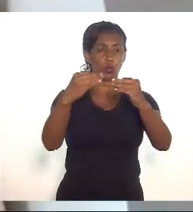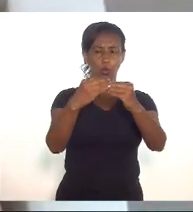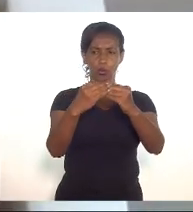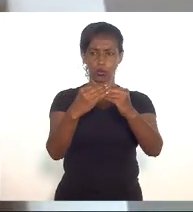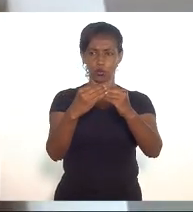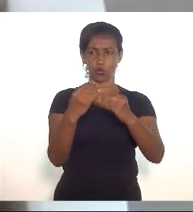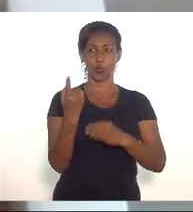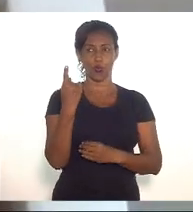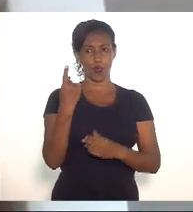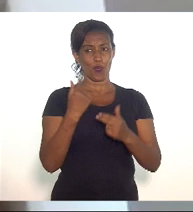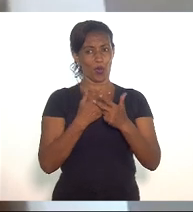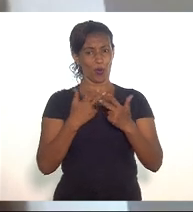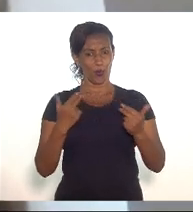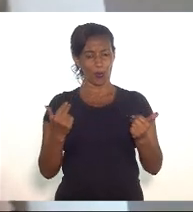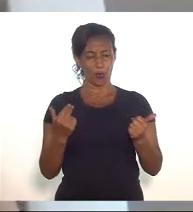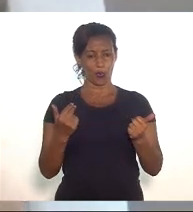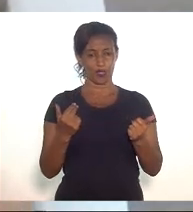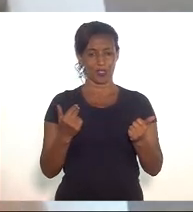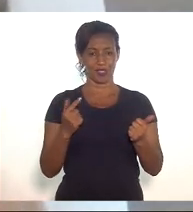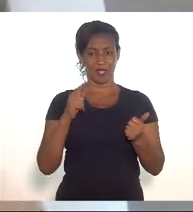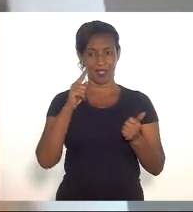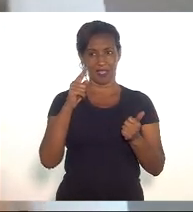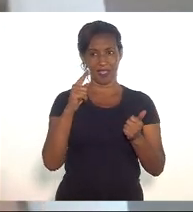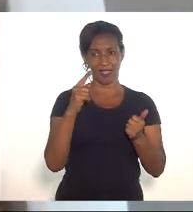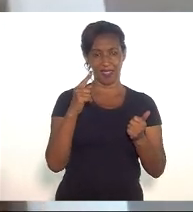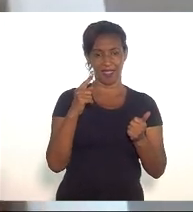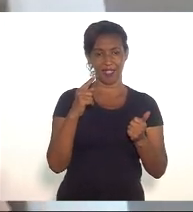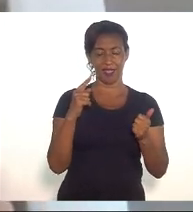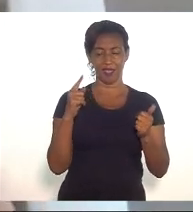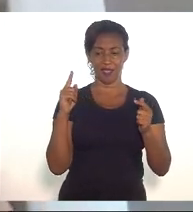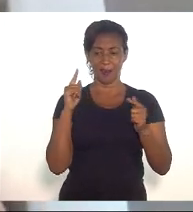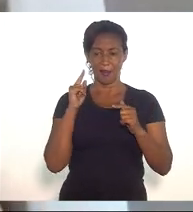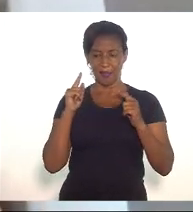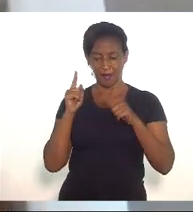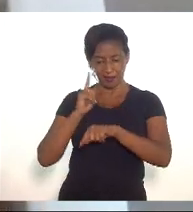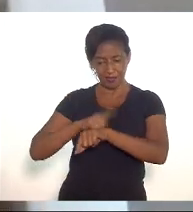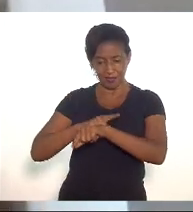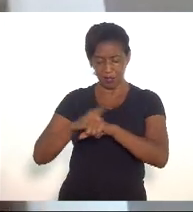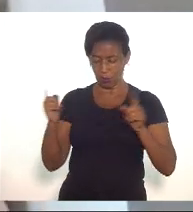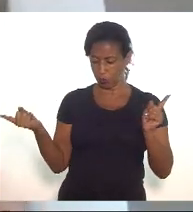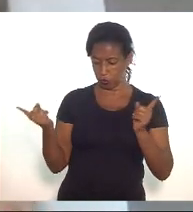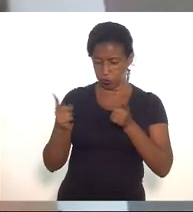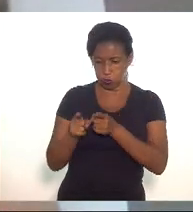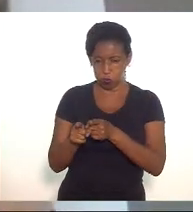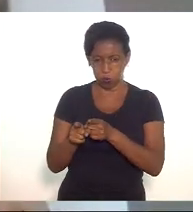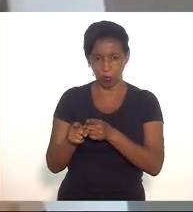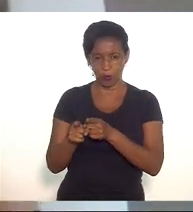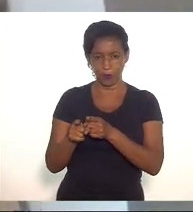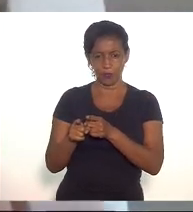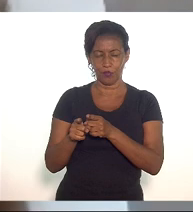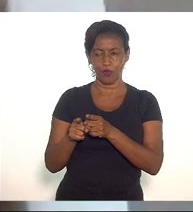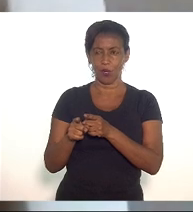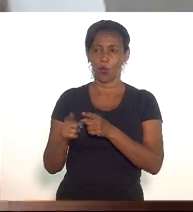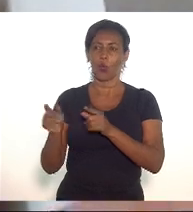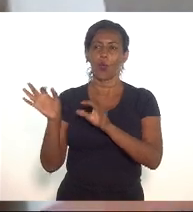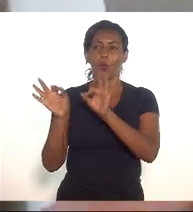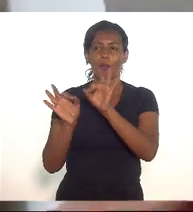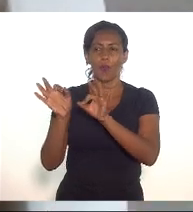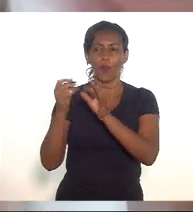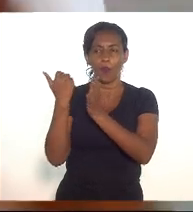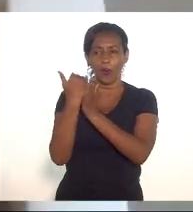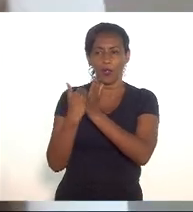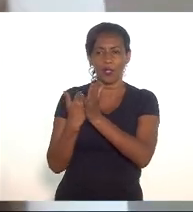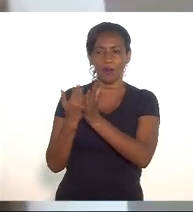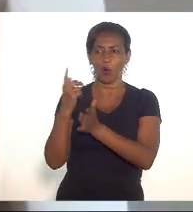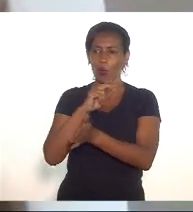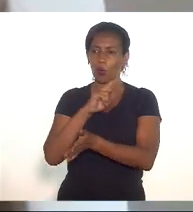uma coisa é atacar o curto prazo, que é o que a gente está fazendo agora, com um programa chamado Pacto, construindo as raízes